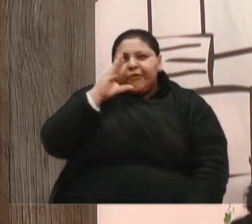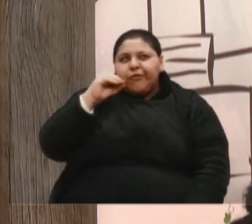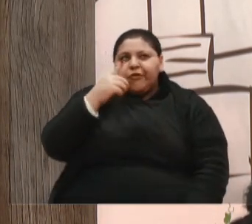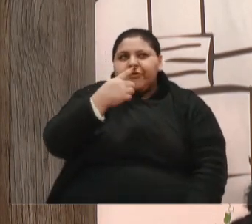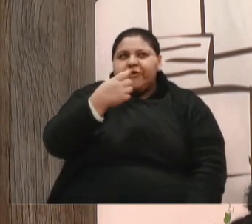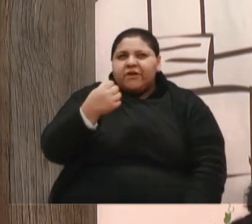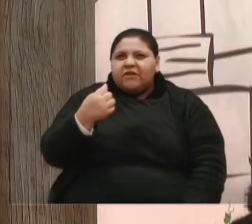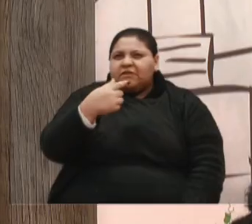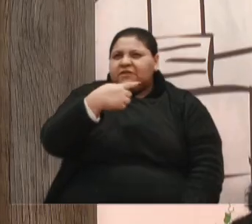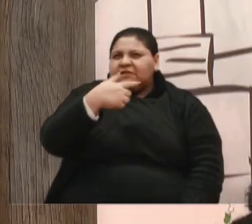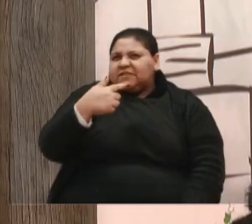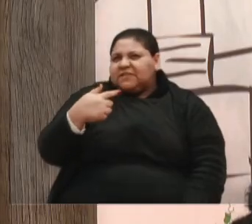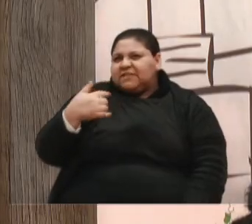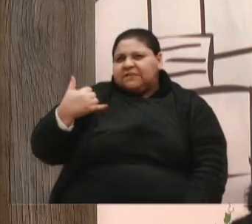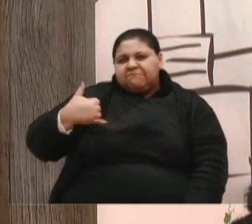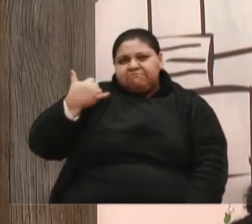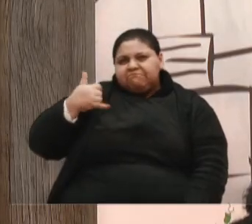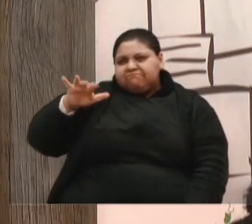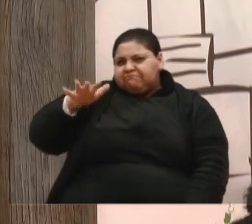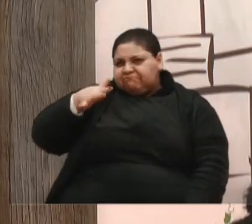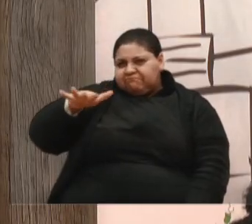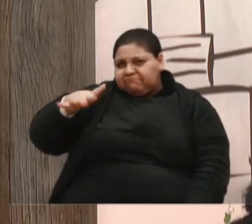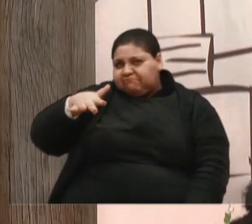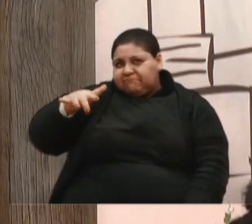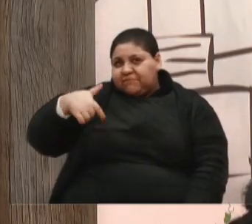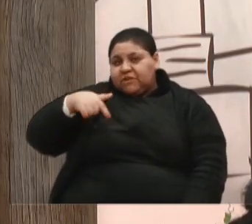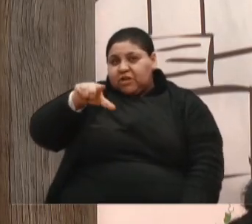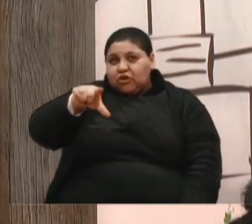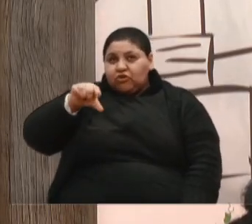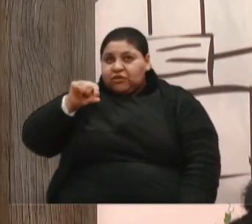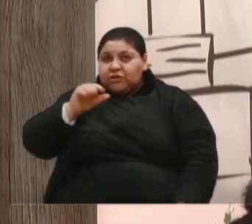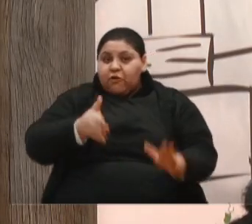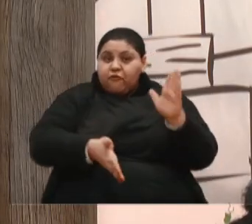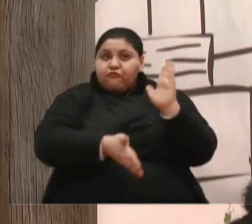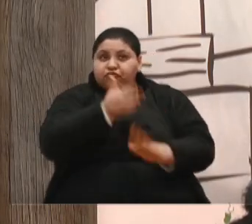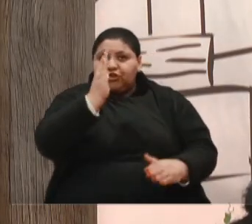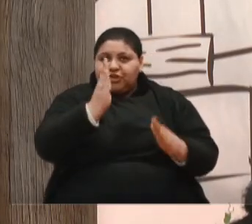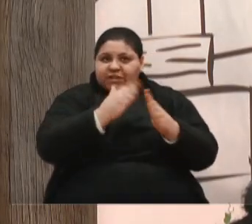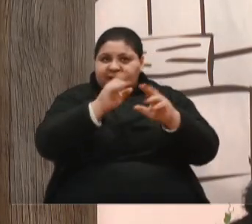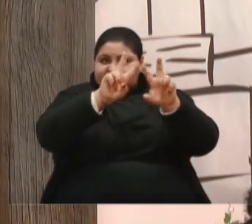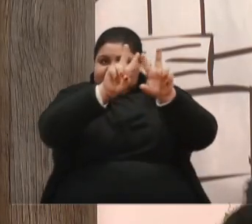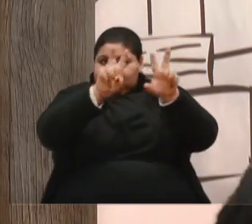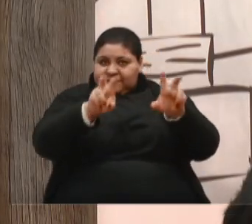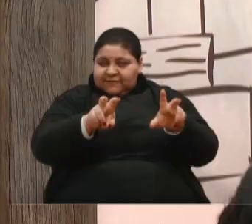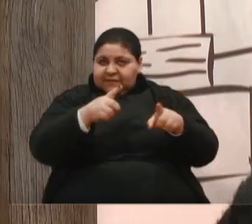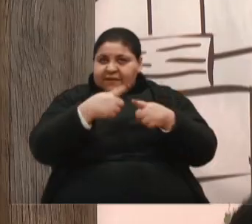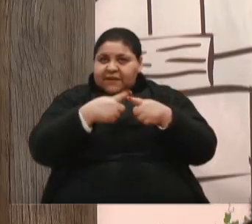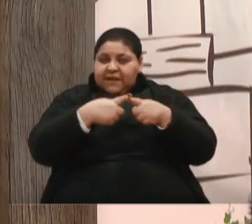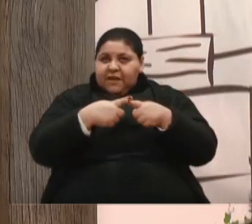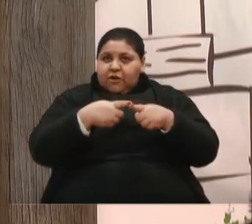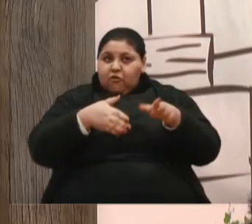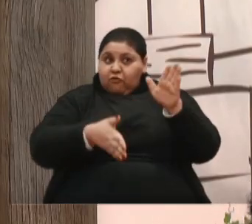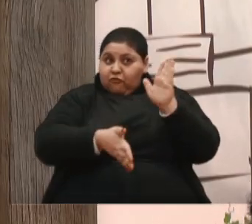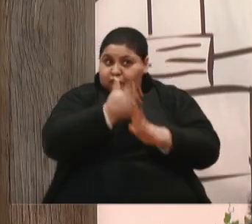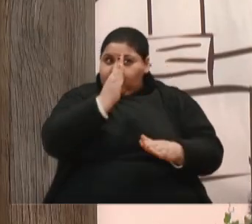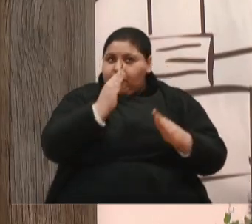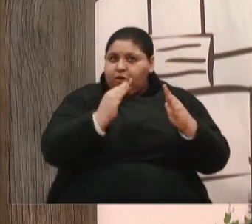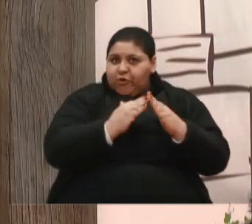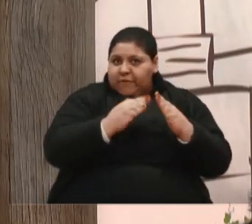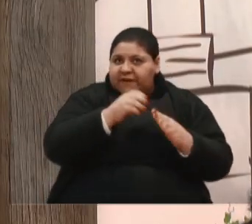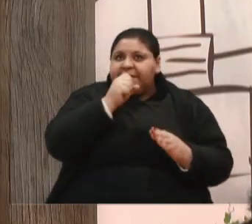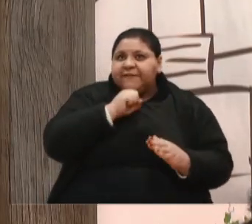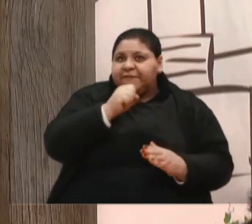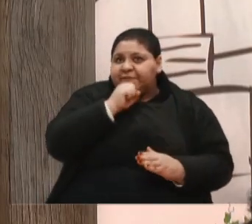na adolescência aí por 16, 17 anos, quando eu decidi fugir de casa, entre aspas, né? Porque eu fui para casa da minha